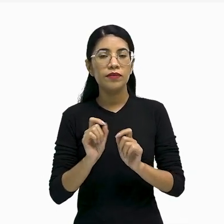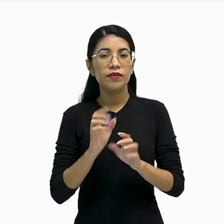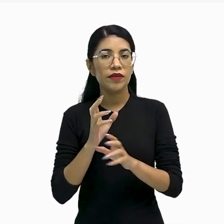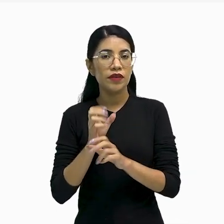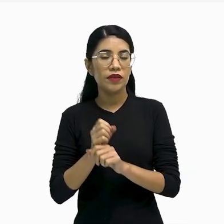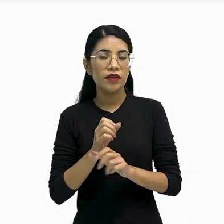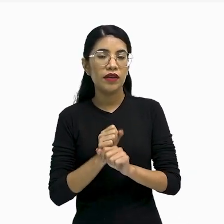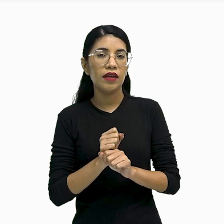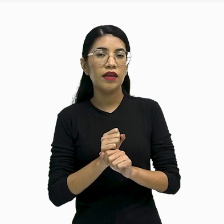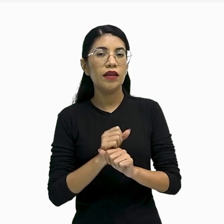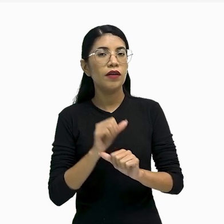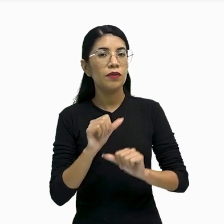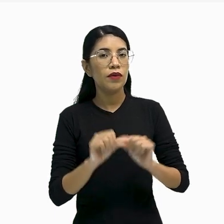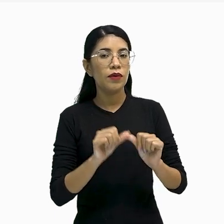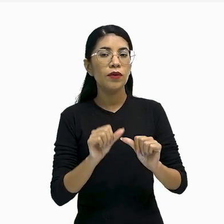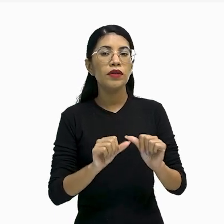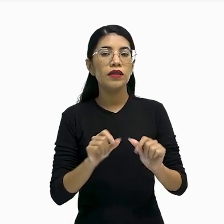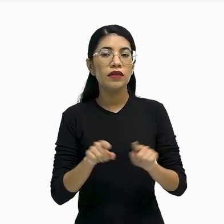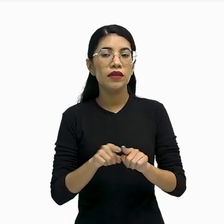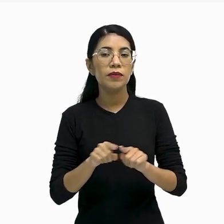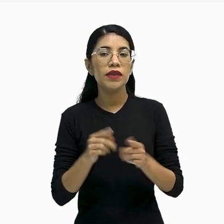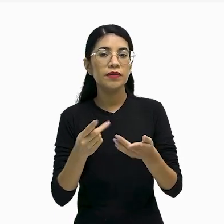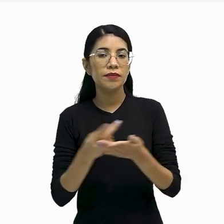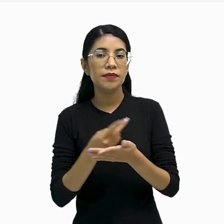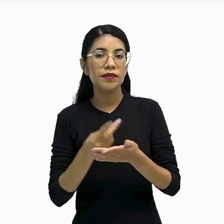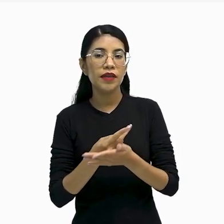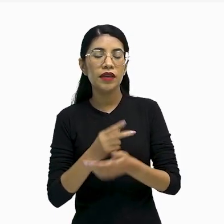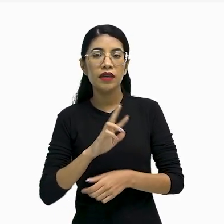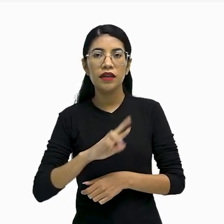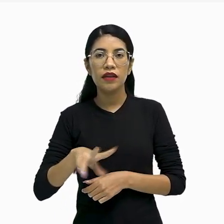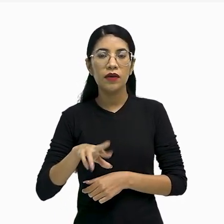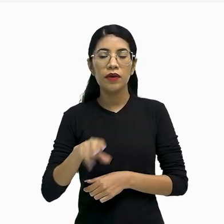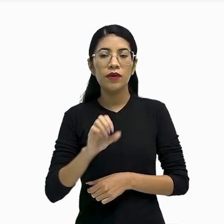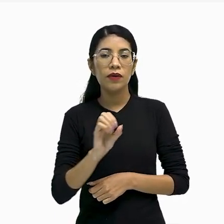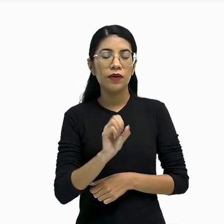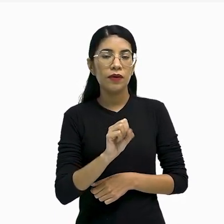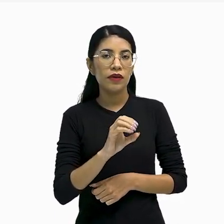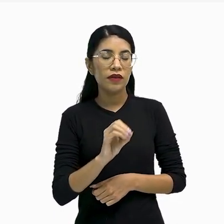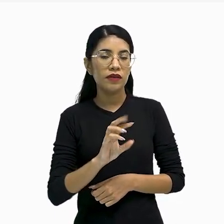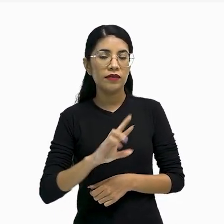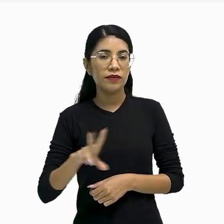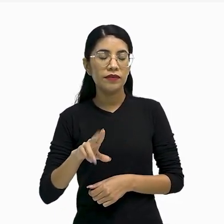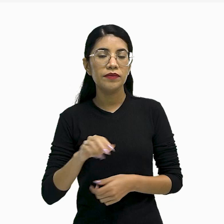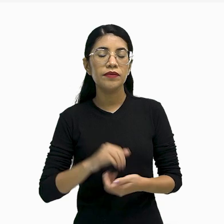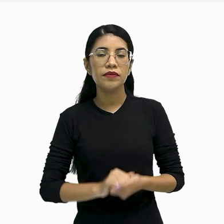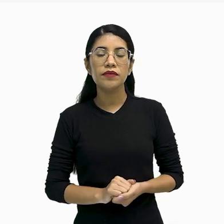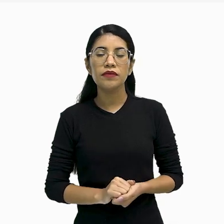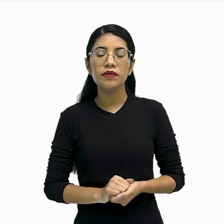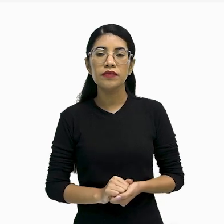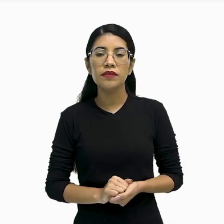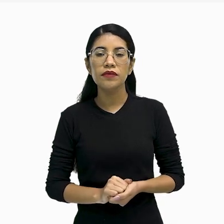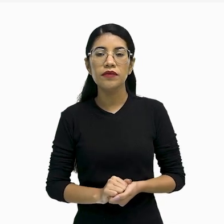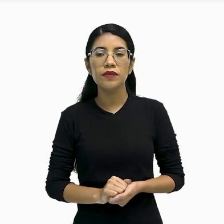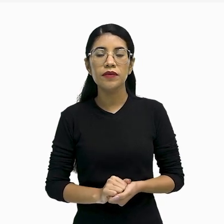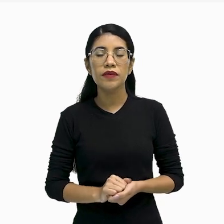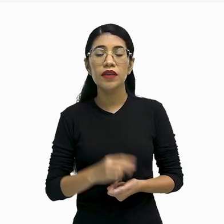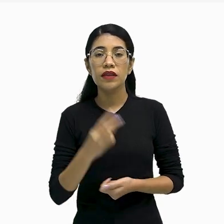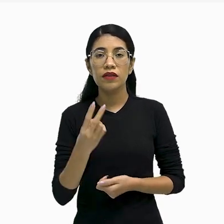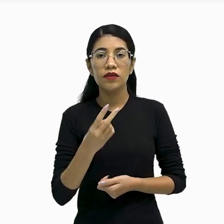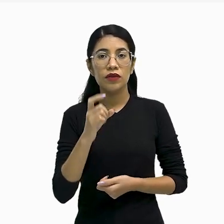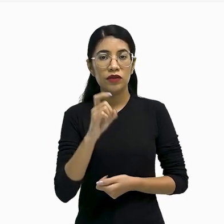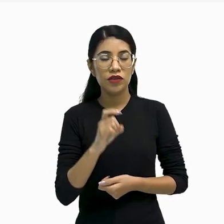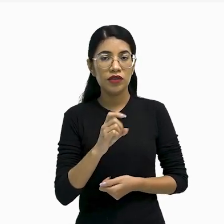fazer aqui uma correção aqui em cima, né? Porque aqui também não é 80. Eu acabei me equivocando aqui no valor de x, né? O valor